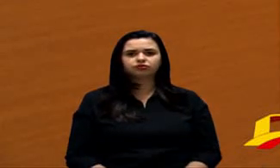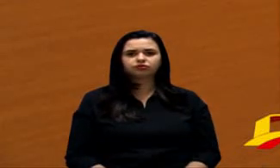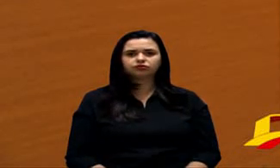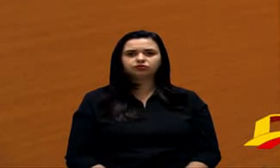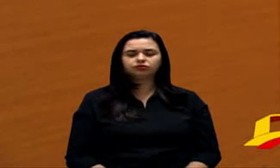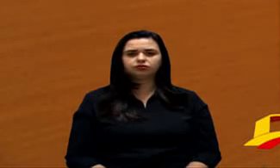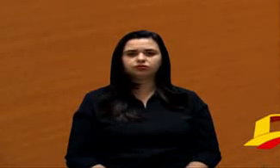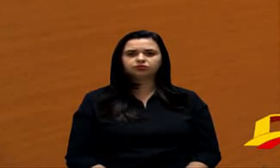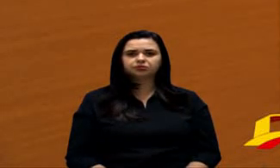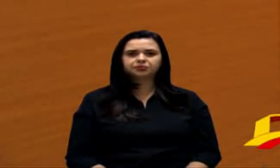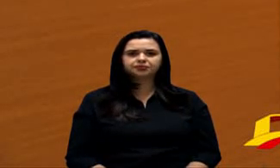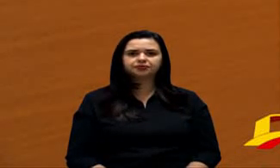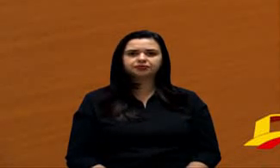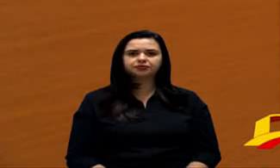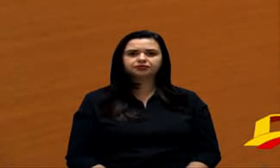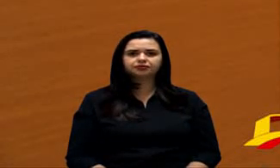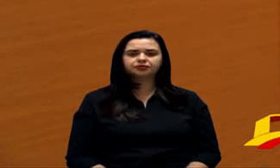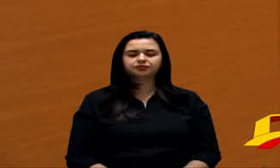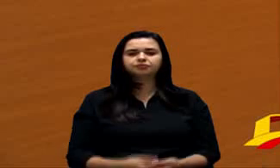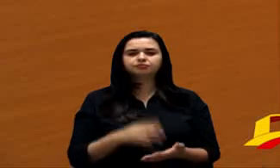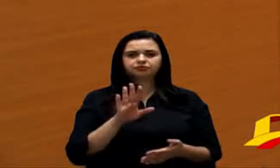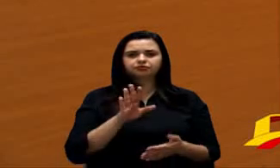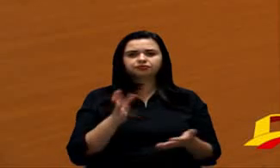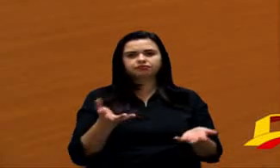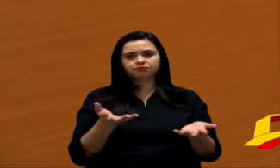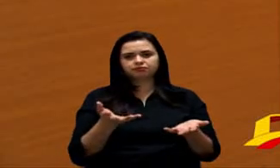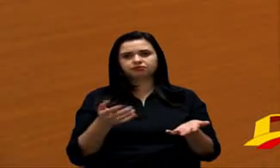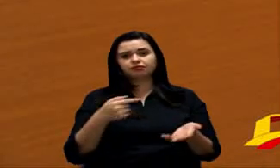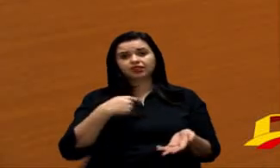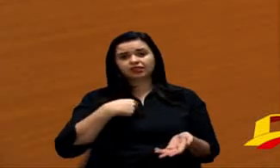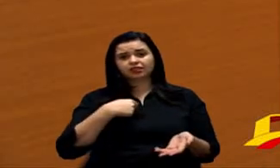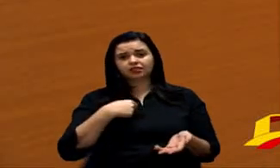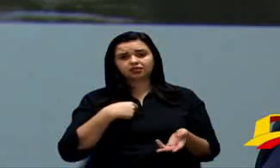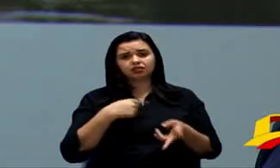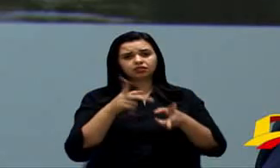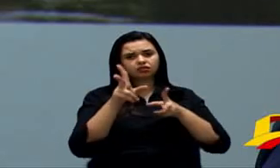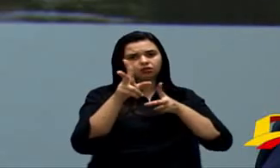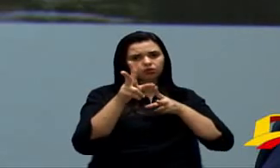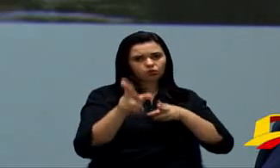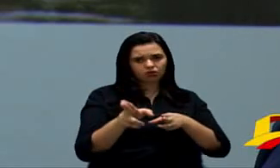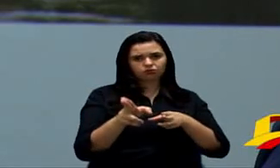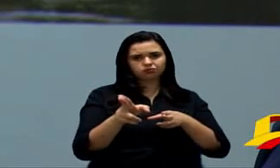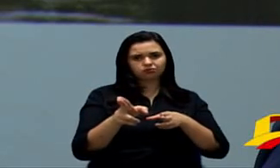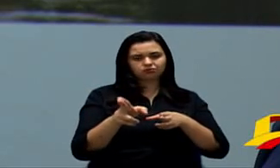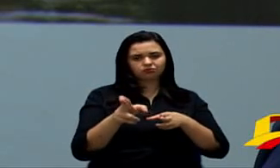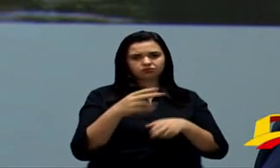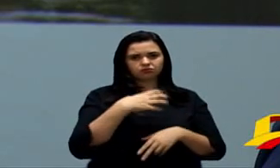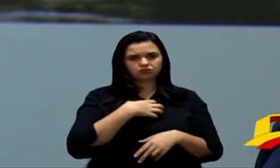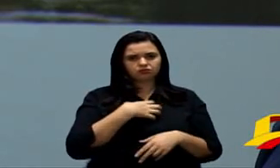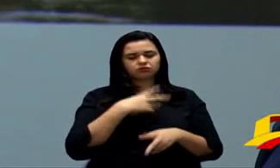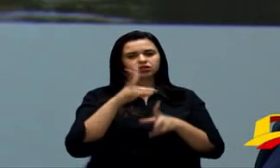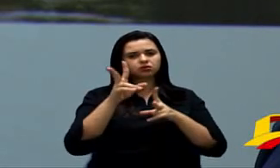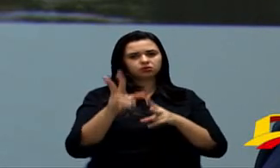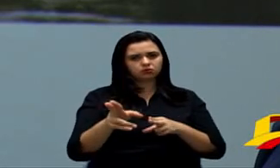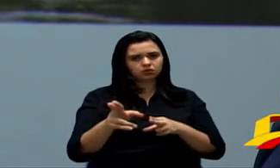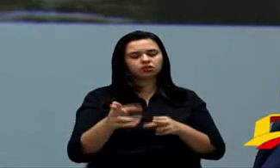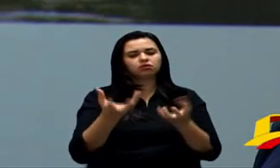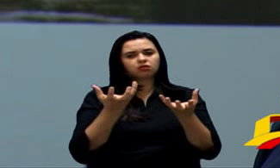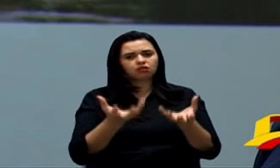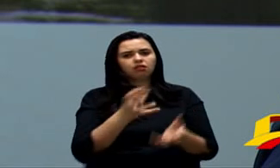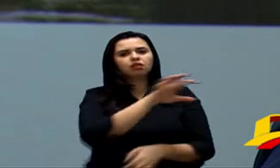Entendeu? Senhores, o mesmo objetivo, senhores, nós falamos aqui, a causa é uma só, nós queremos o bem do Sandro,